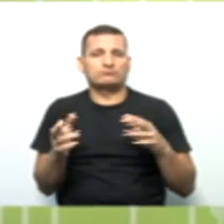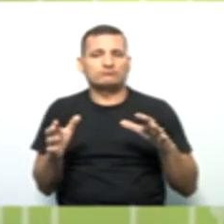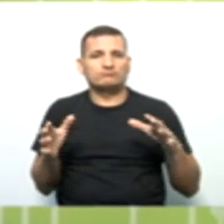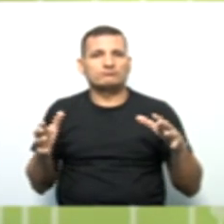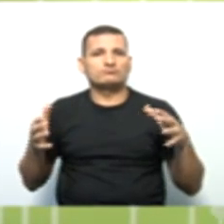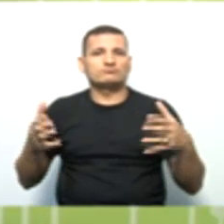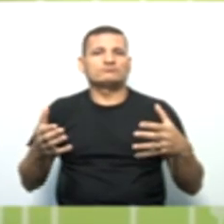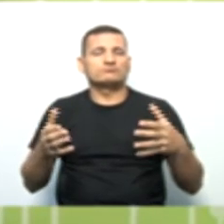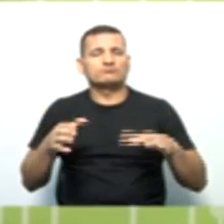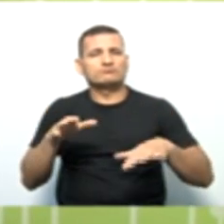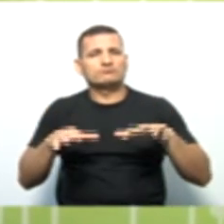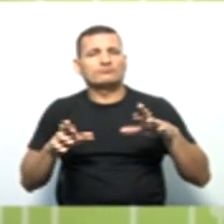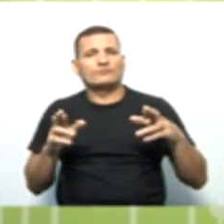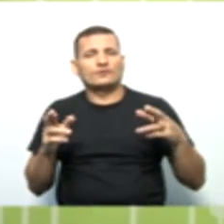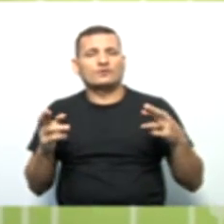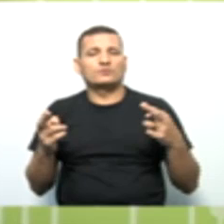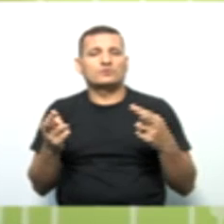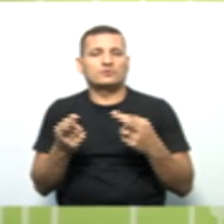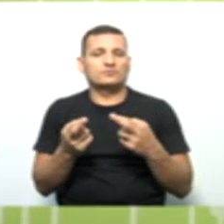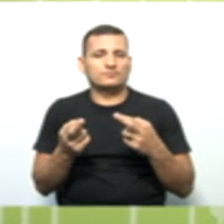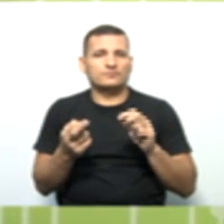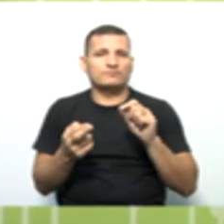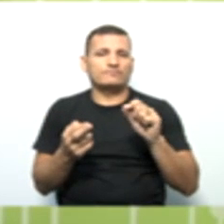durar ali, em média, de 90